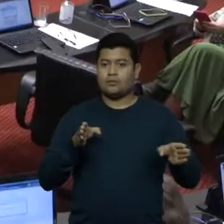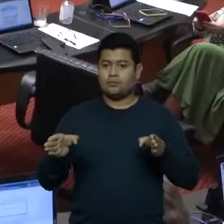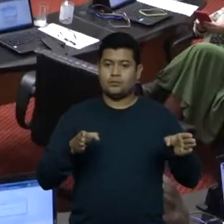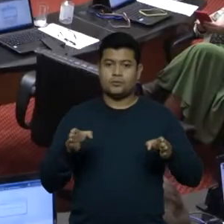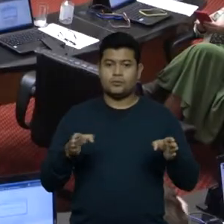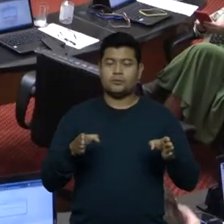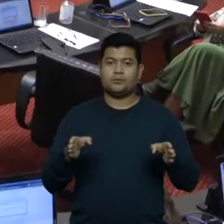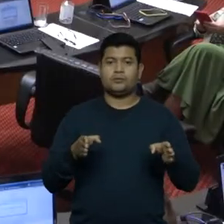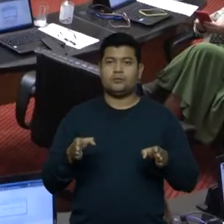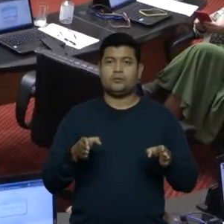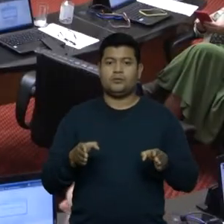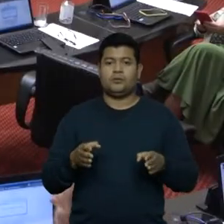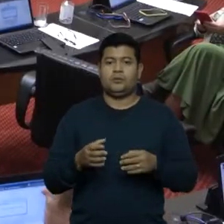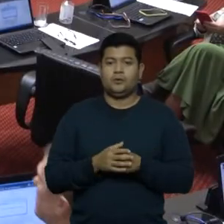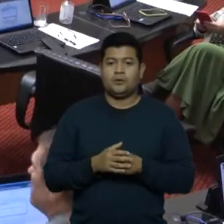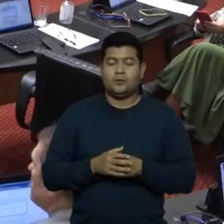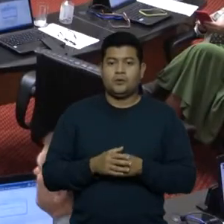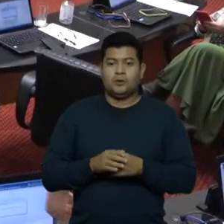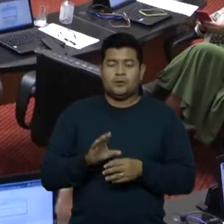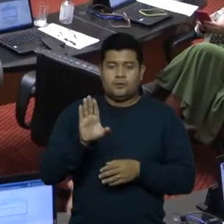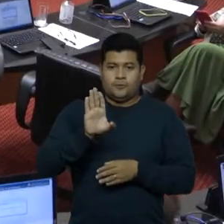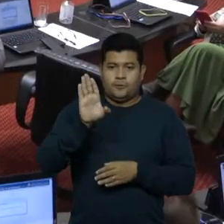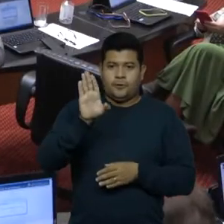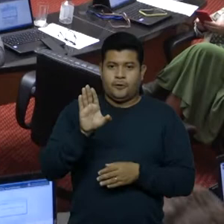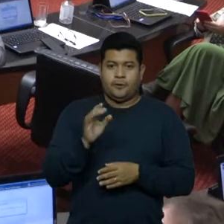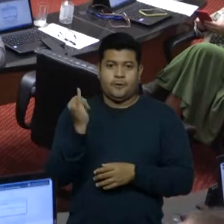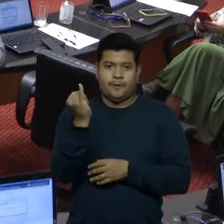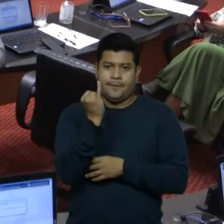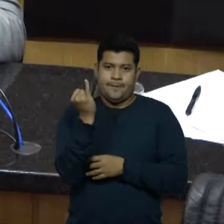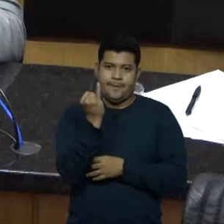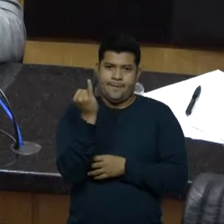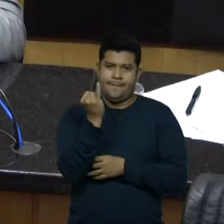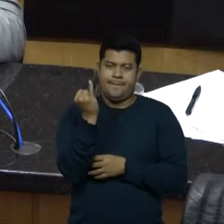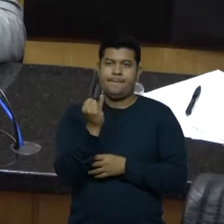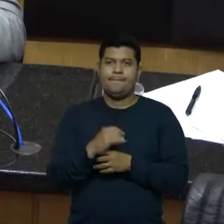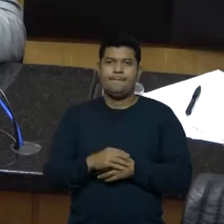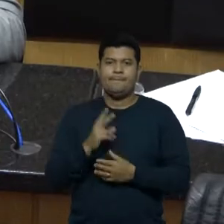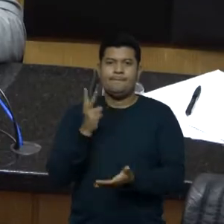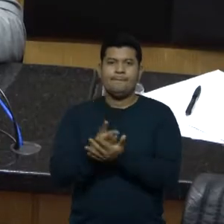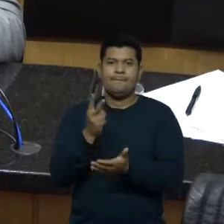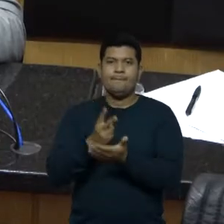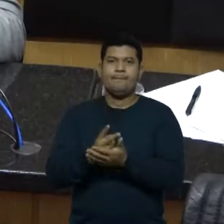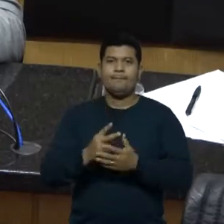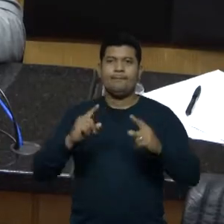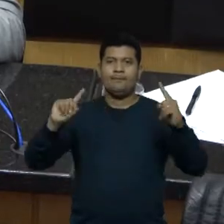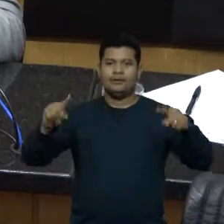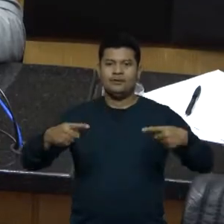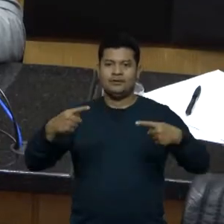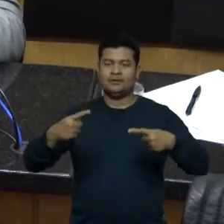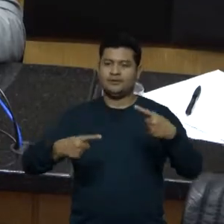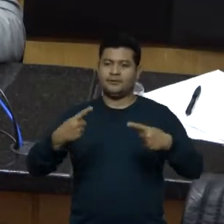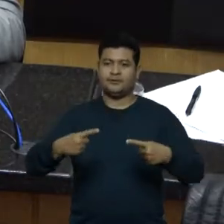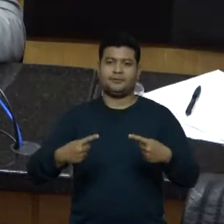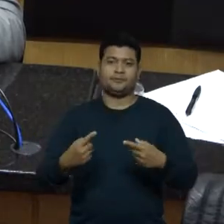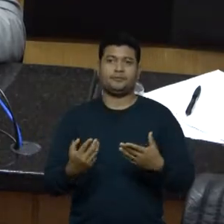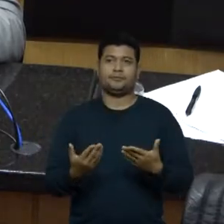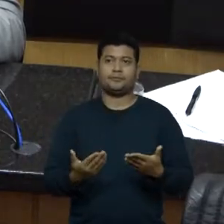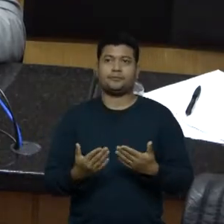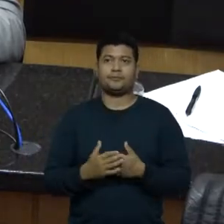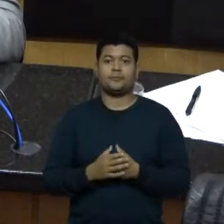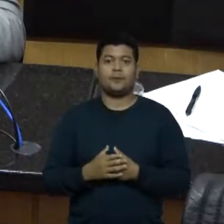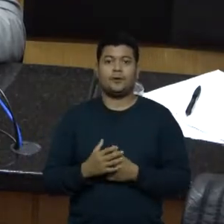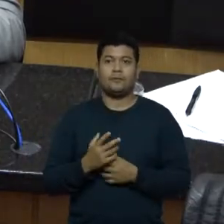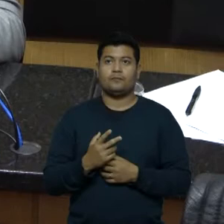é muito importante na manutenção da competitividade do estado Catarinense quando